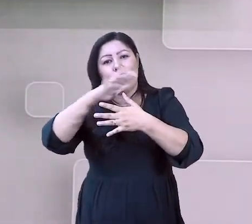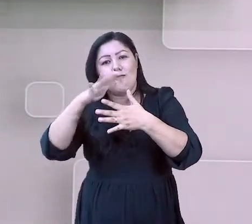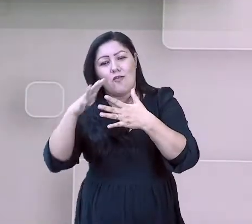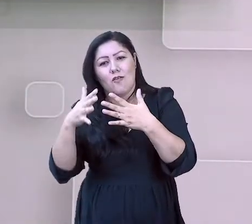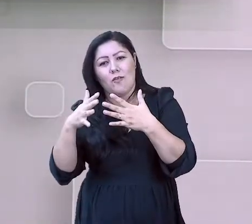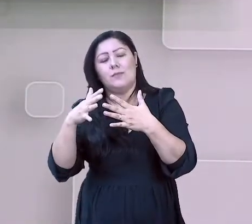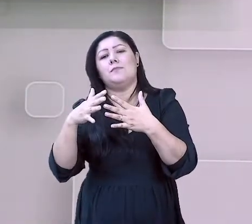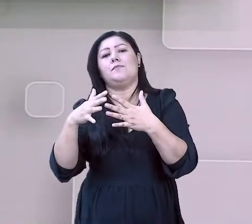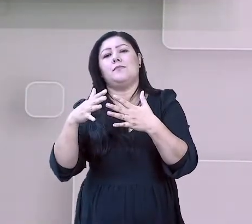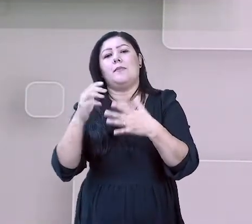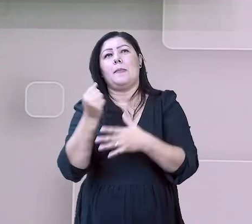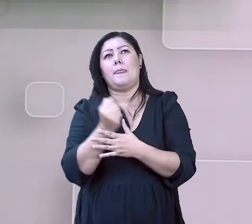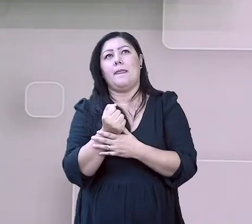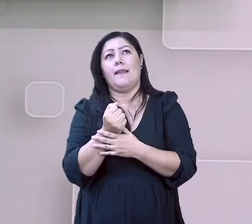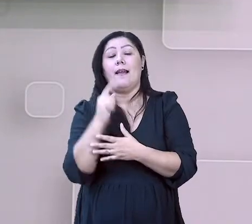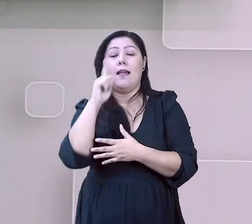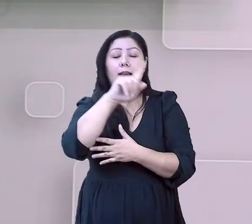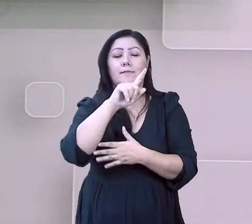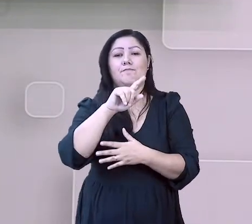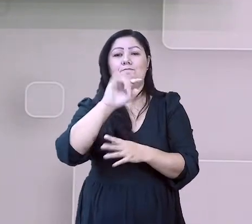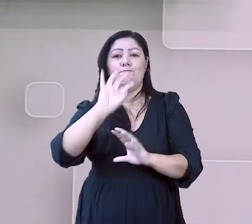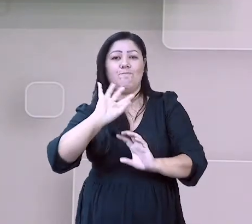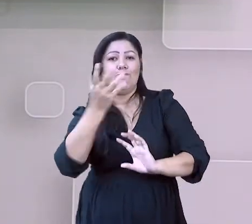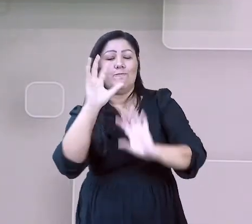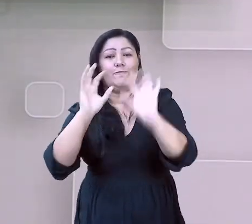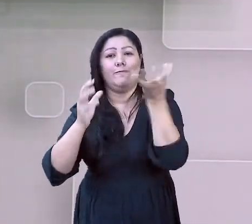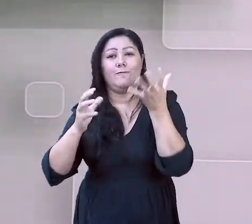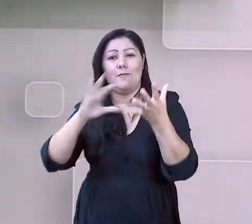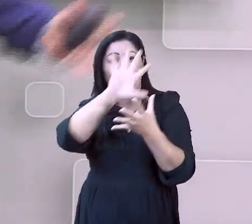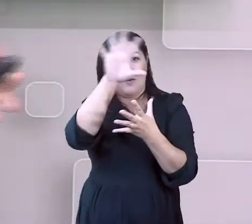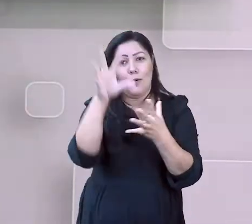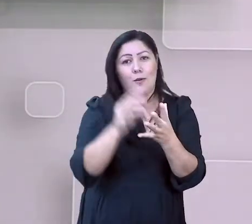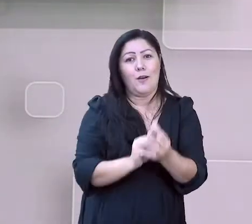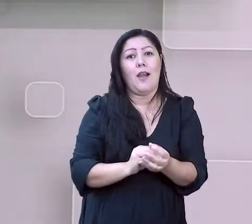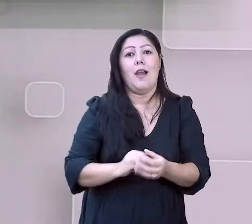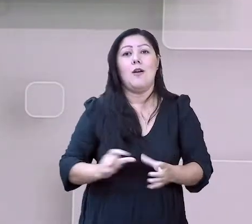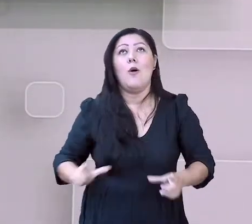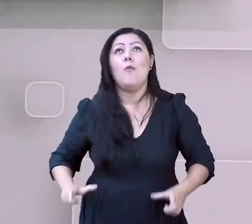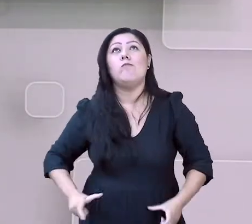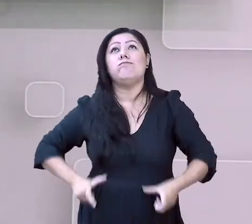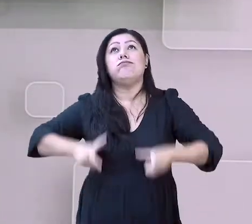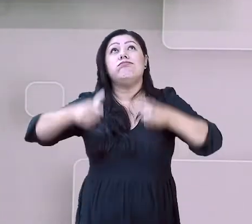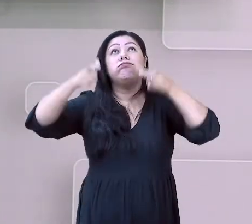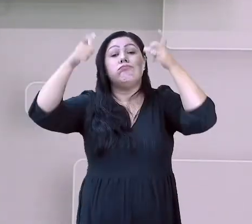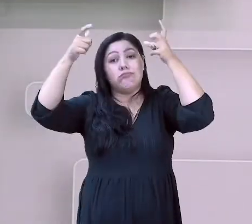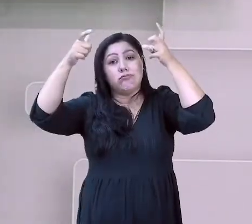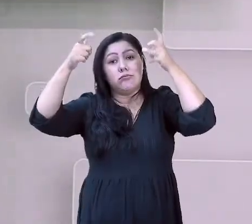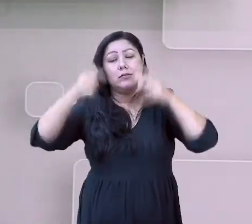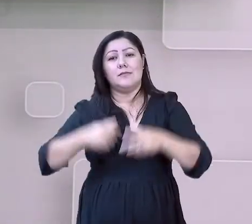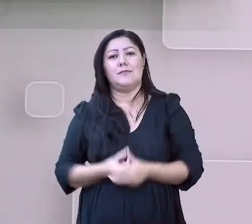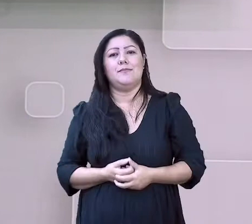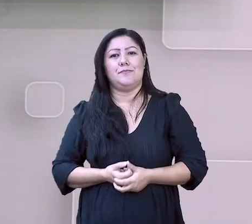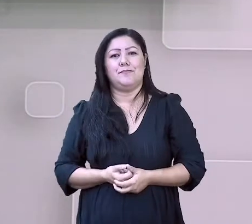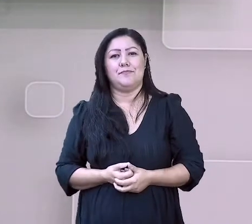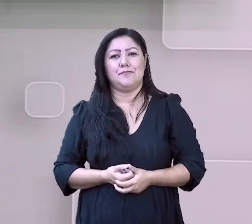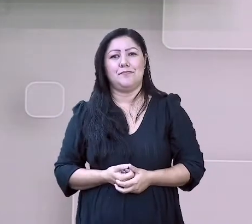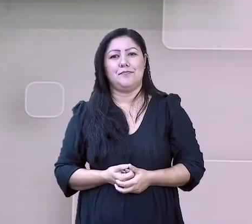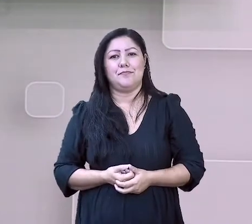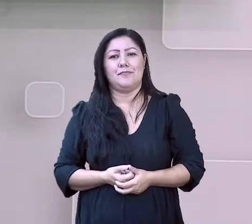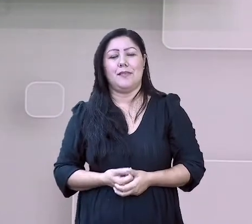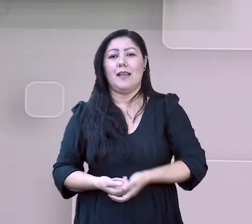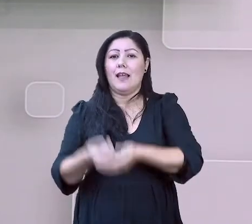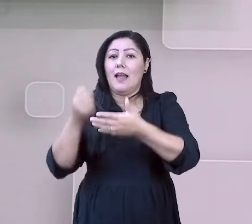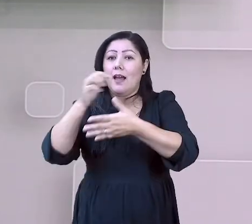são grandes, altas e muito exuberantes. A Mata Atlântica, elas são altas e